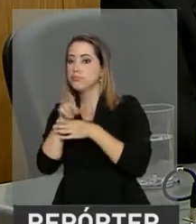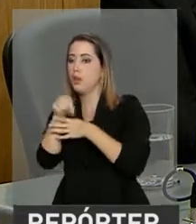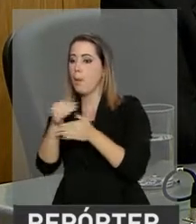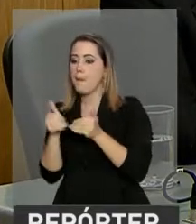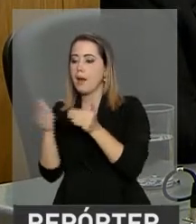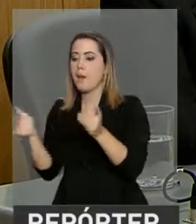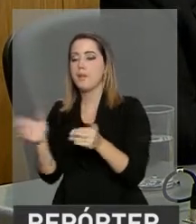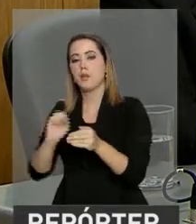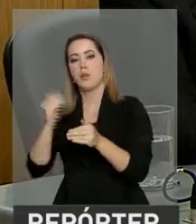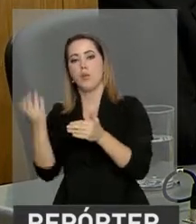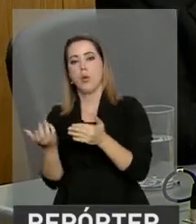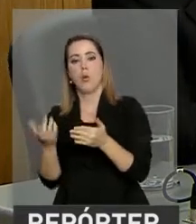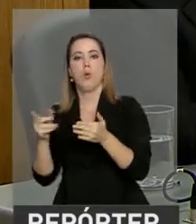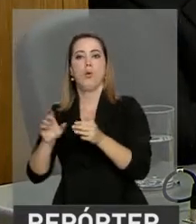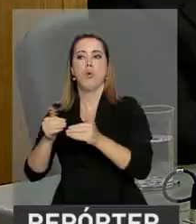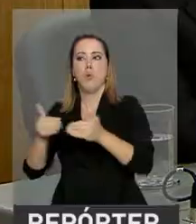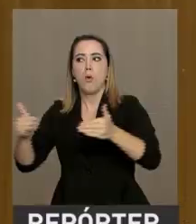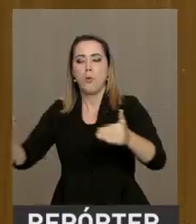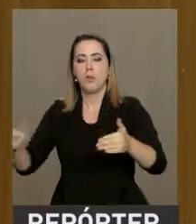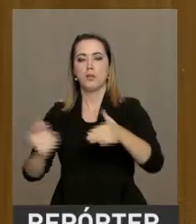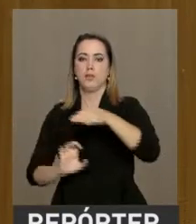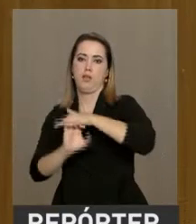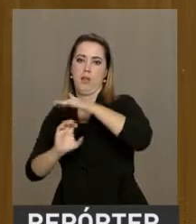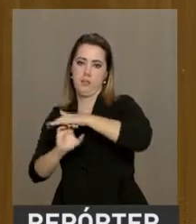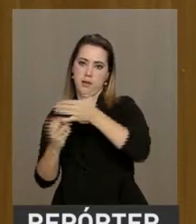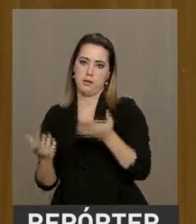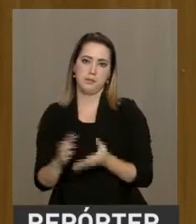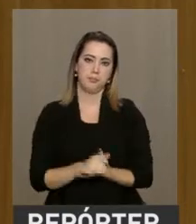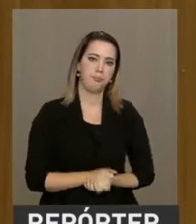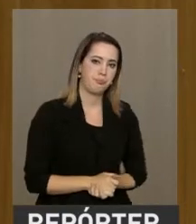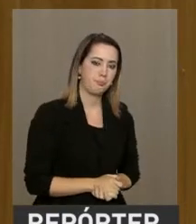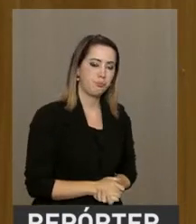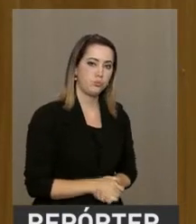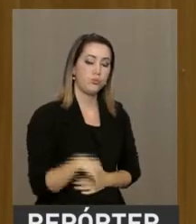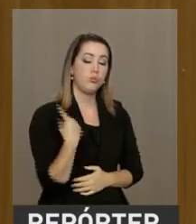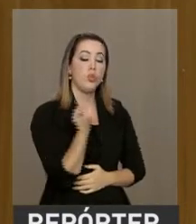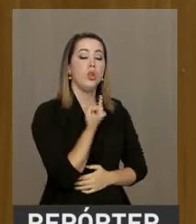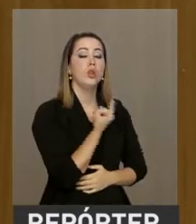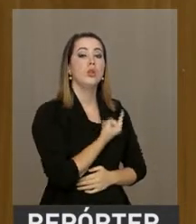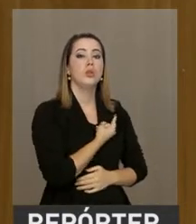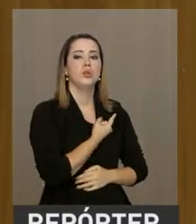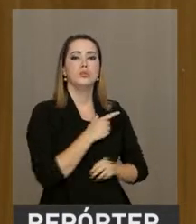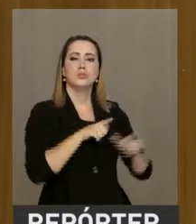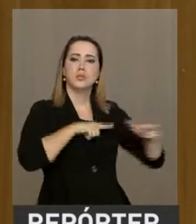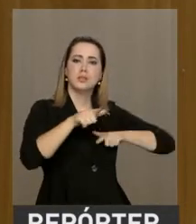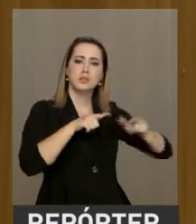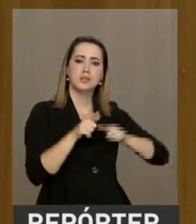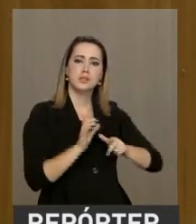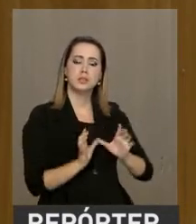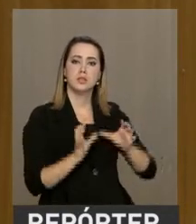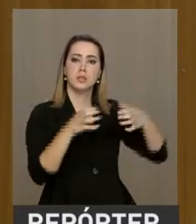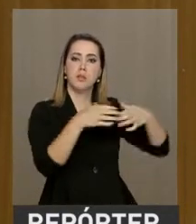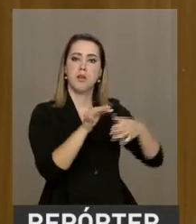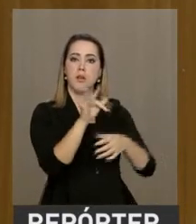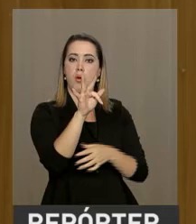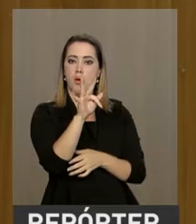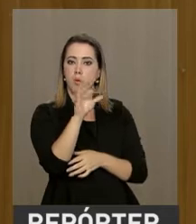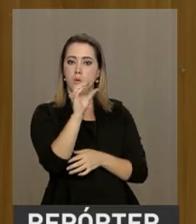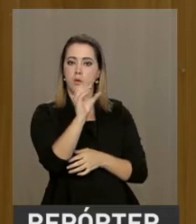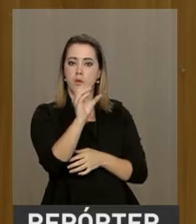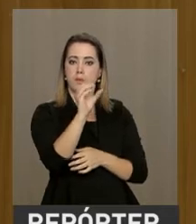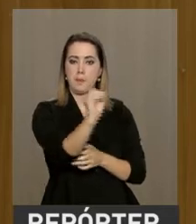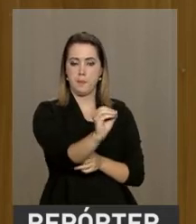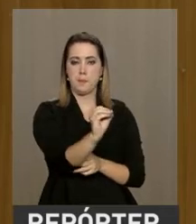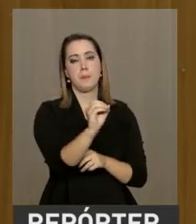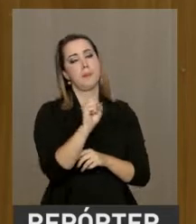ou ampliar seu próprio negócio nós trabalhamos com os fundos constitucionais o fundo do centro oeste o fc ó o fundo